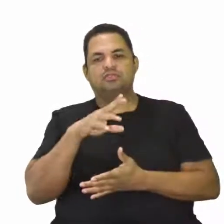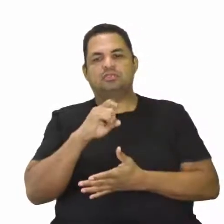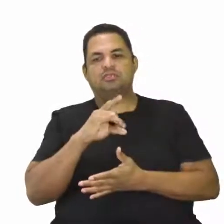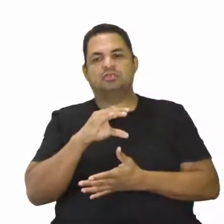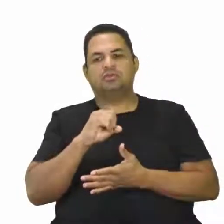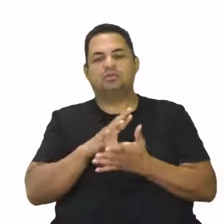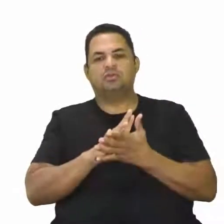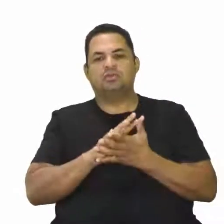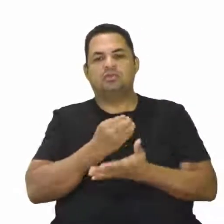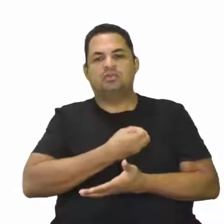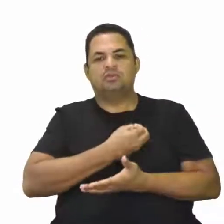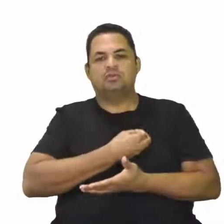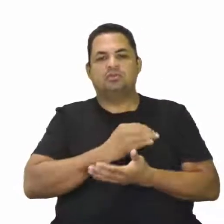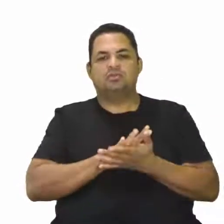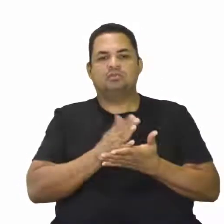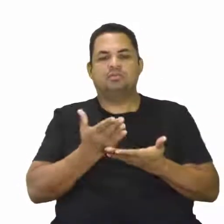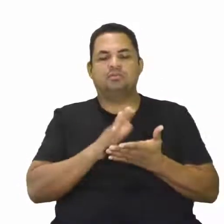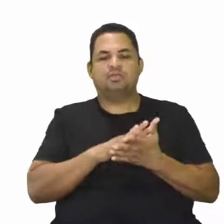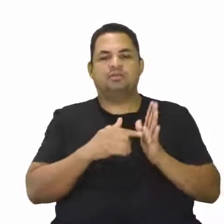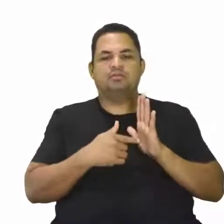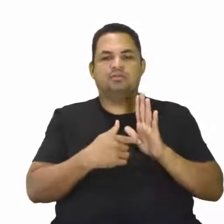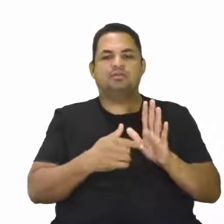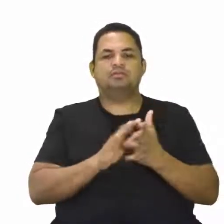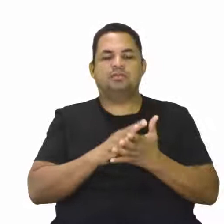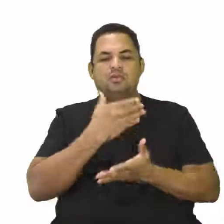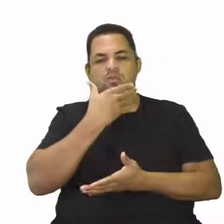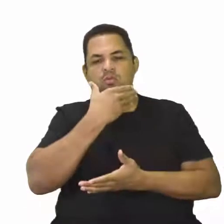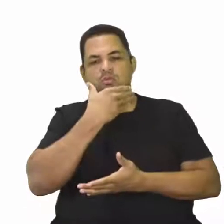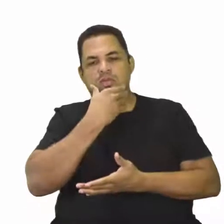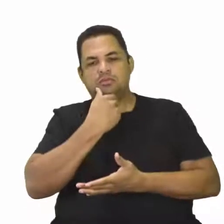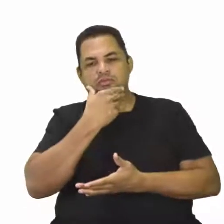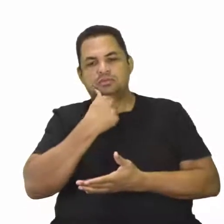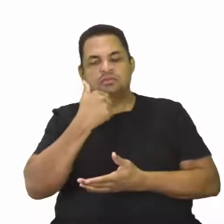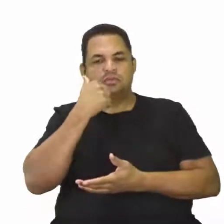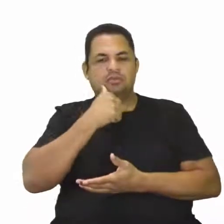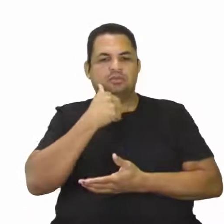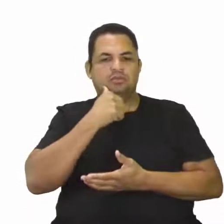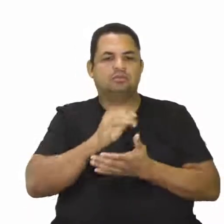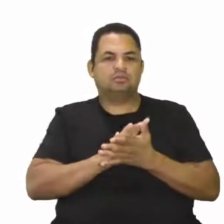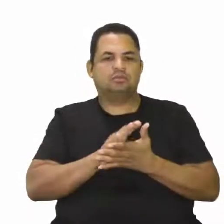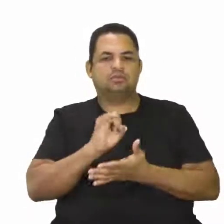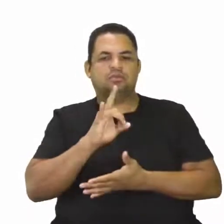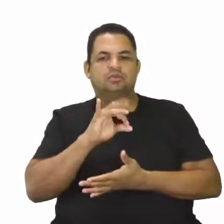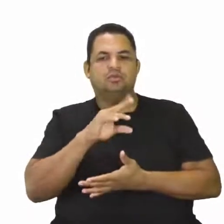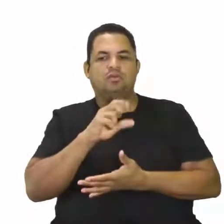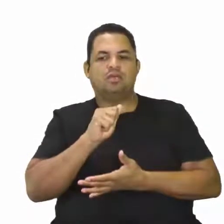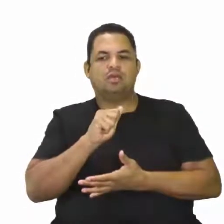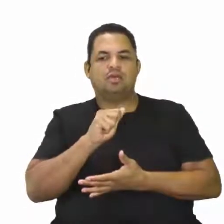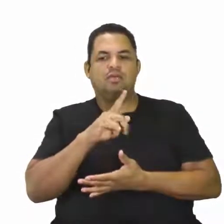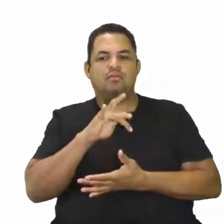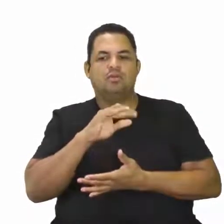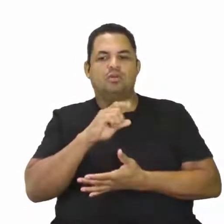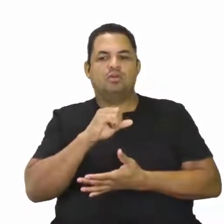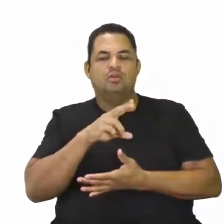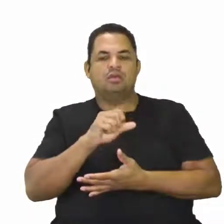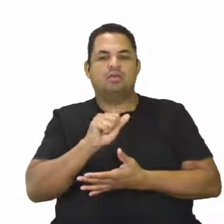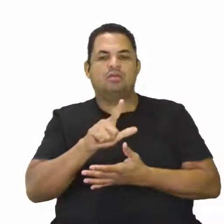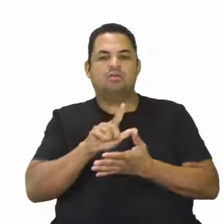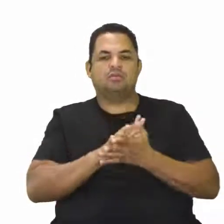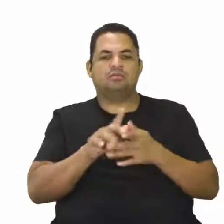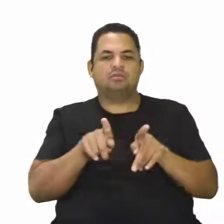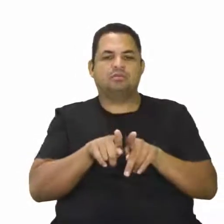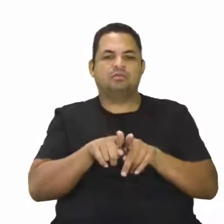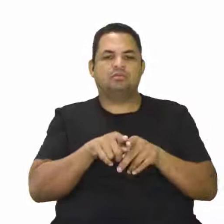número, apresentando ali tanto masculino quanto feminino, singular e plural. E eles